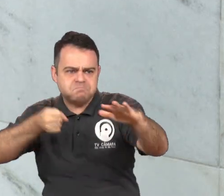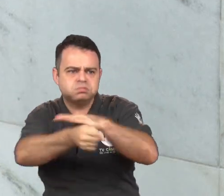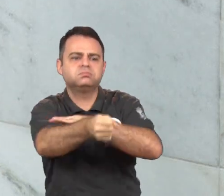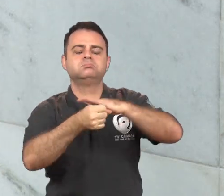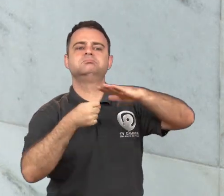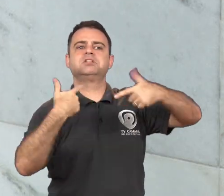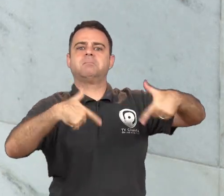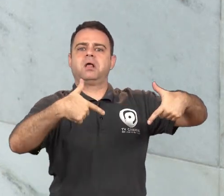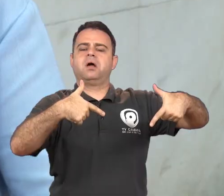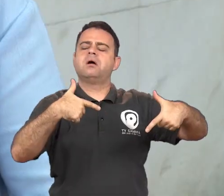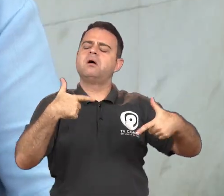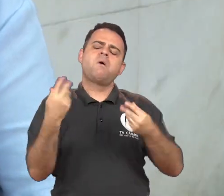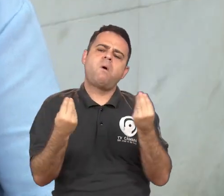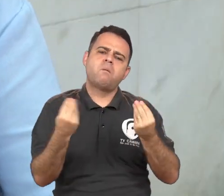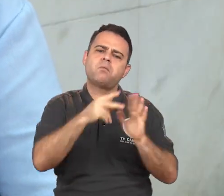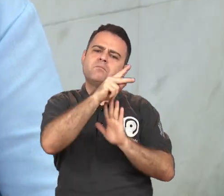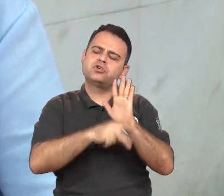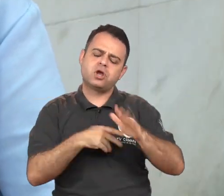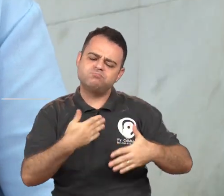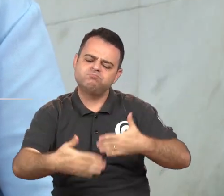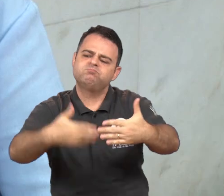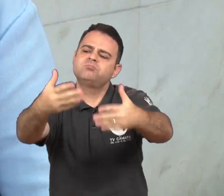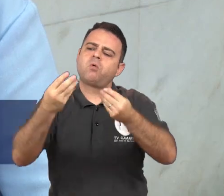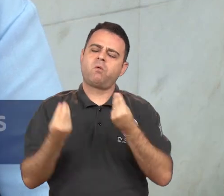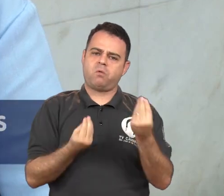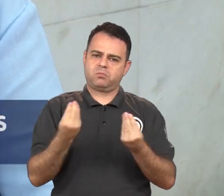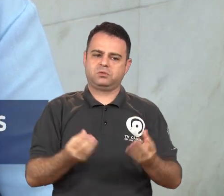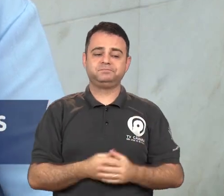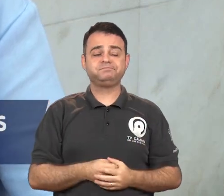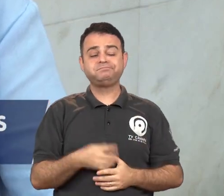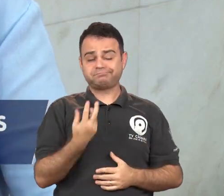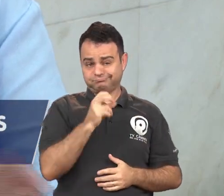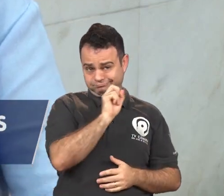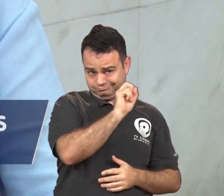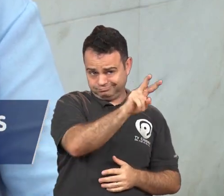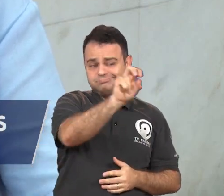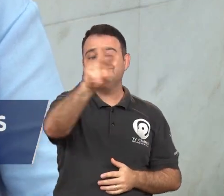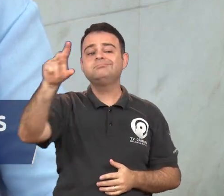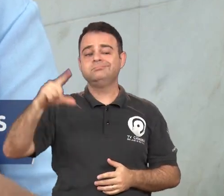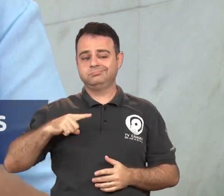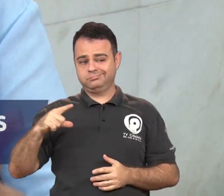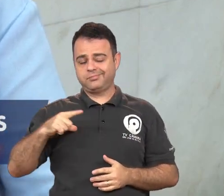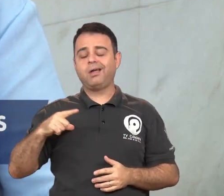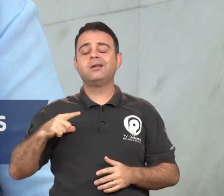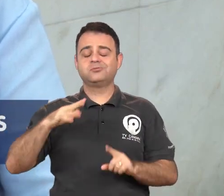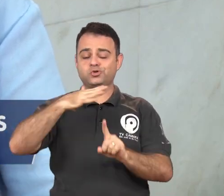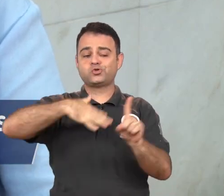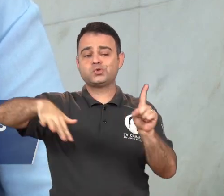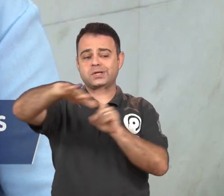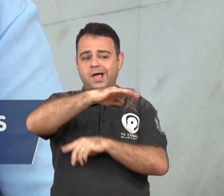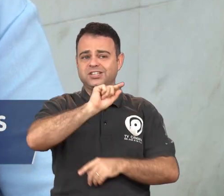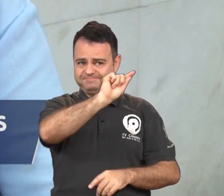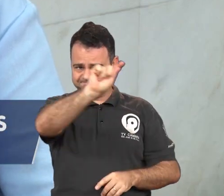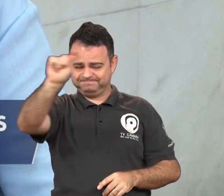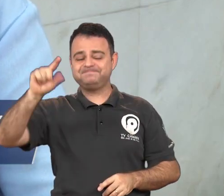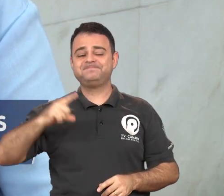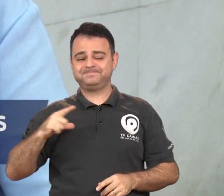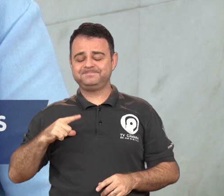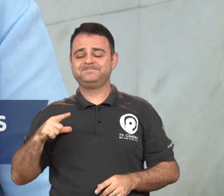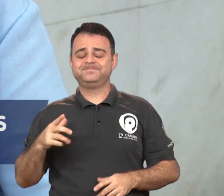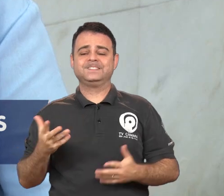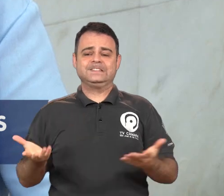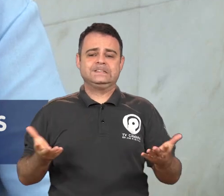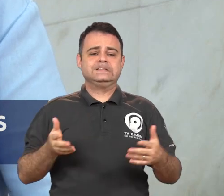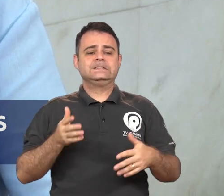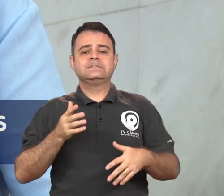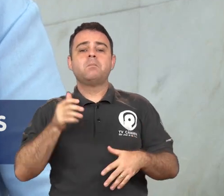programa funcione. Na verdade, isso é a realidade que a gente vê na sociedade, no mundo do trabalho,